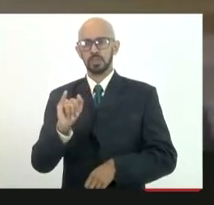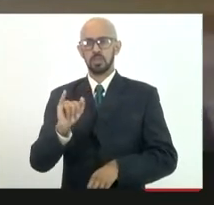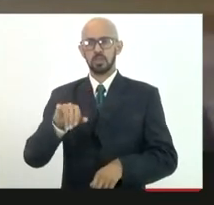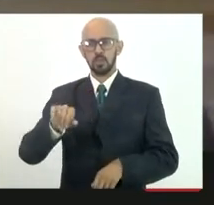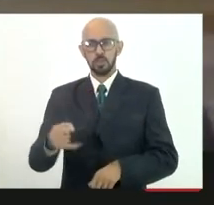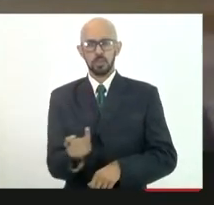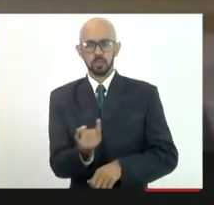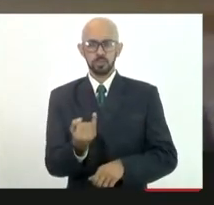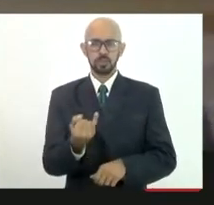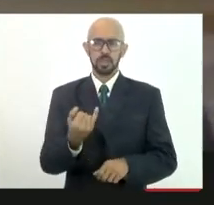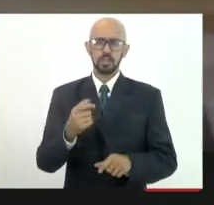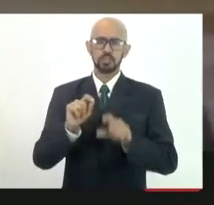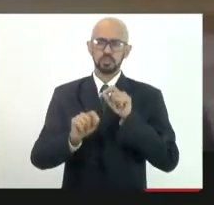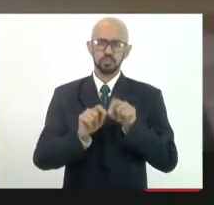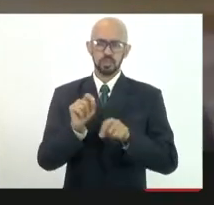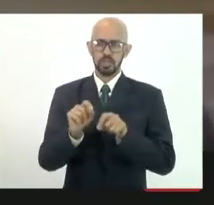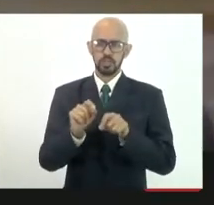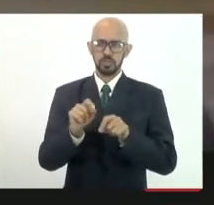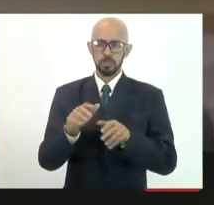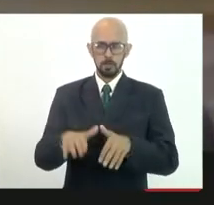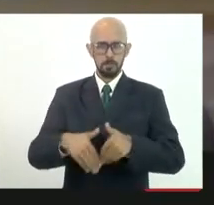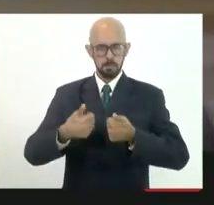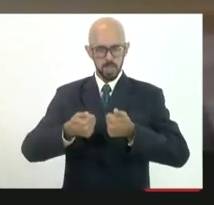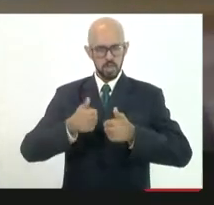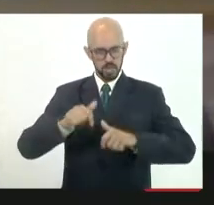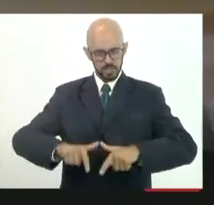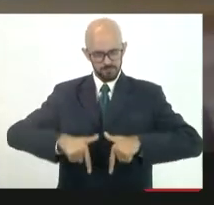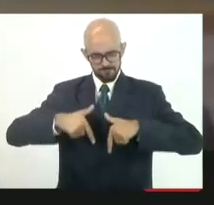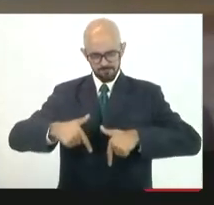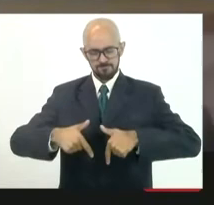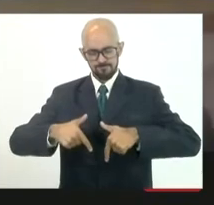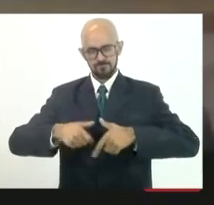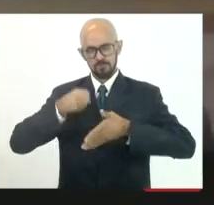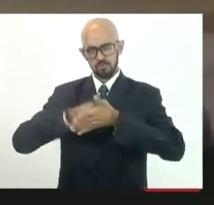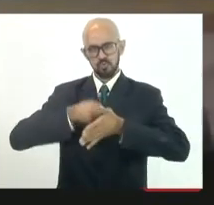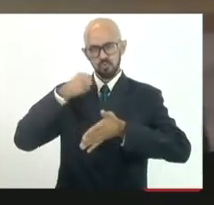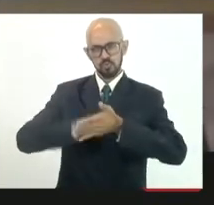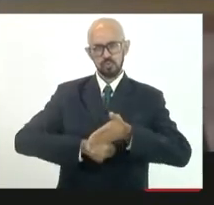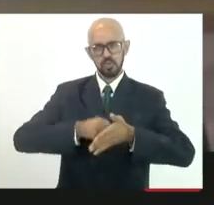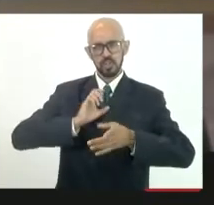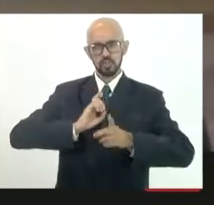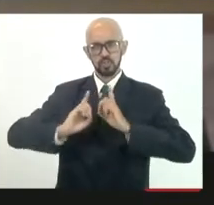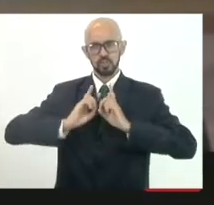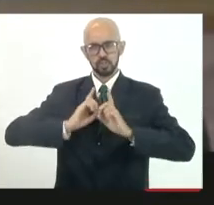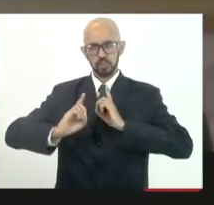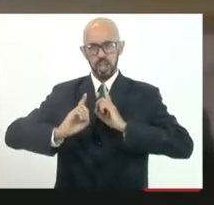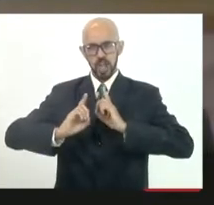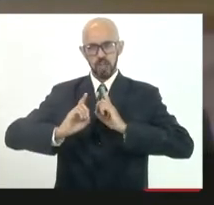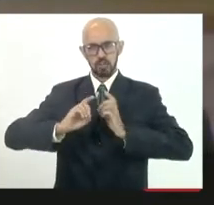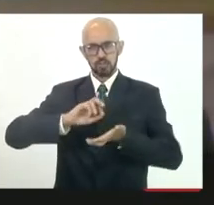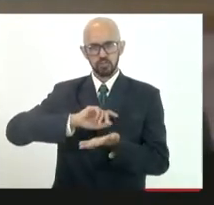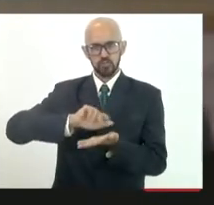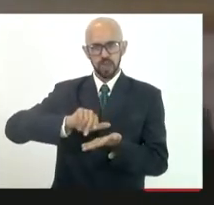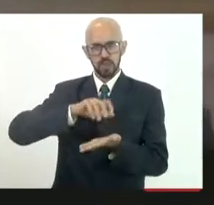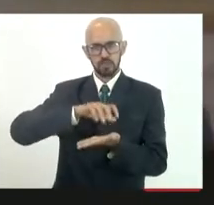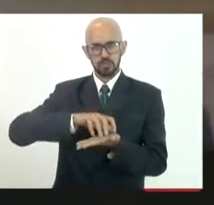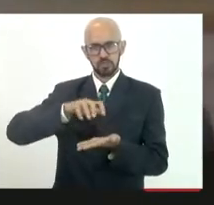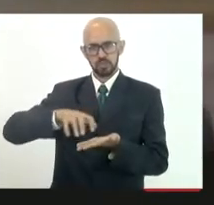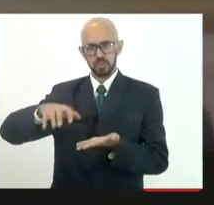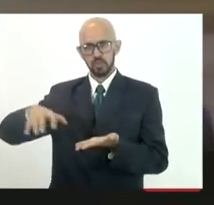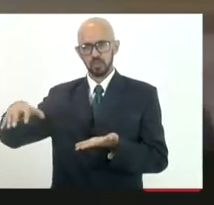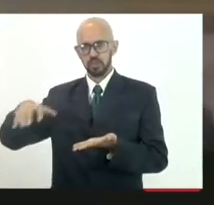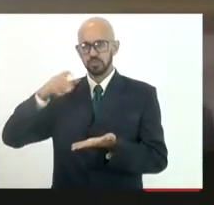uma virada, de enfrentamento e de diálogo interinstitucional para